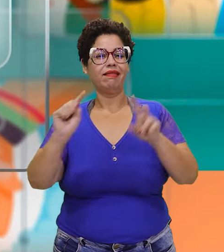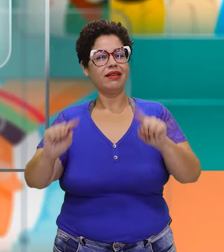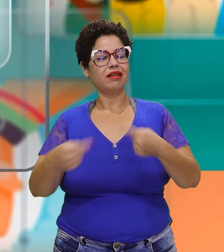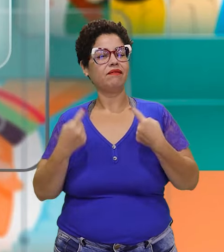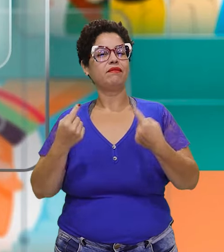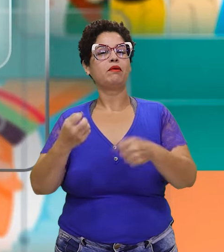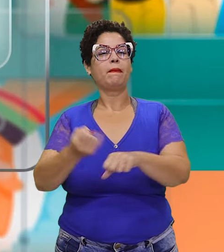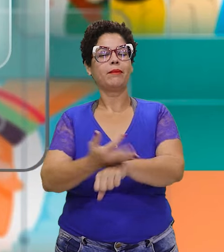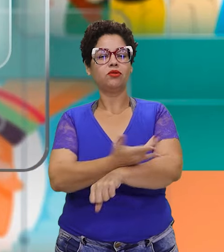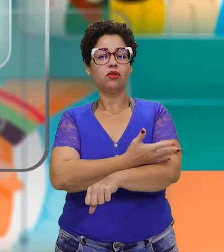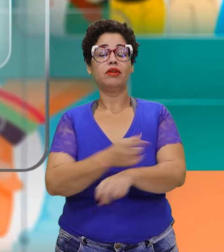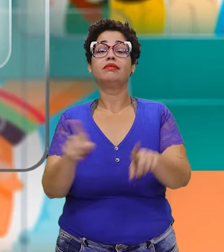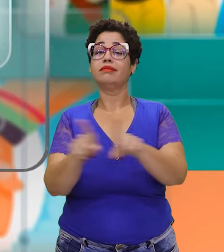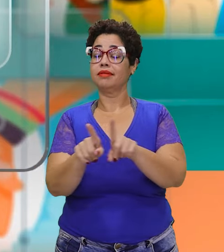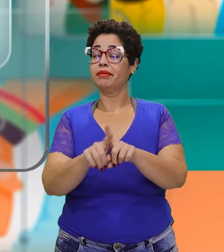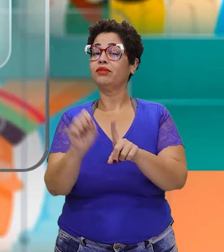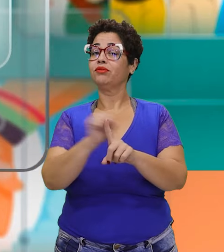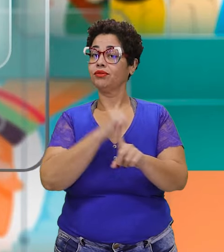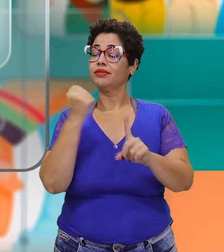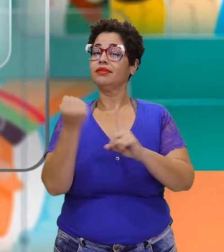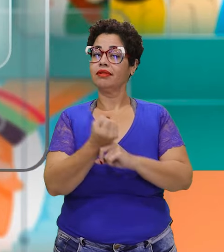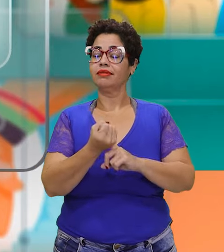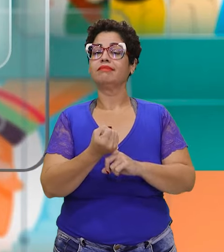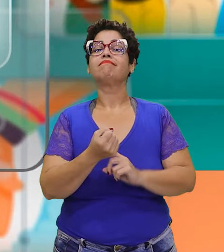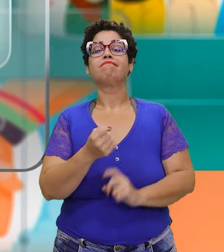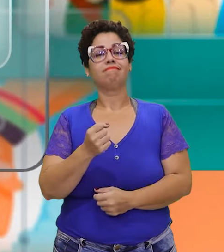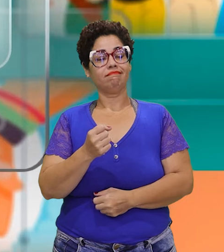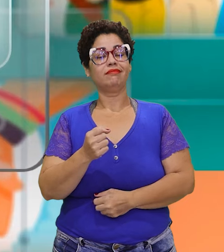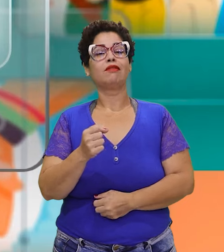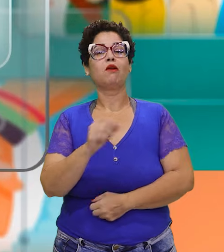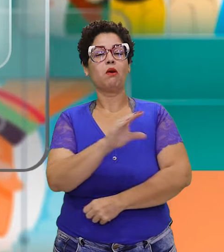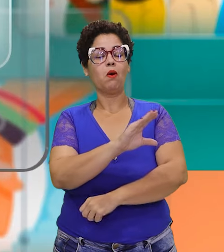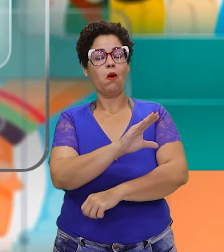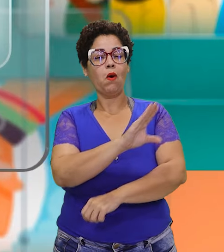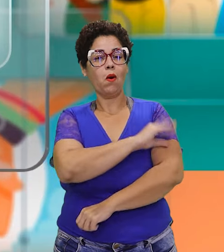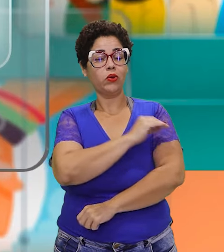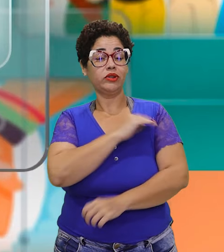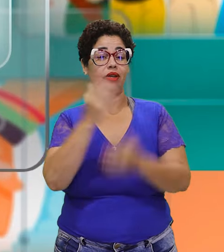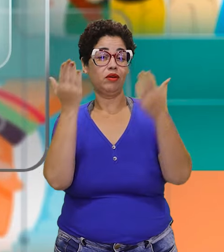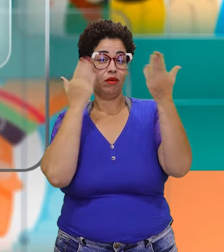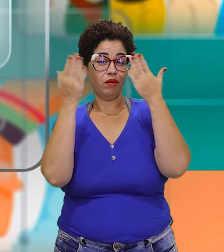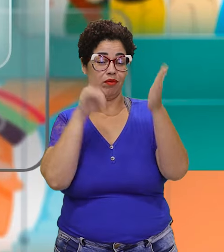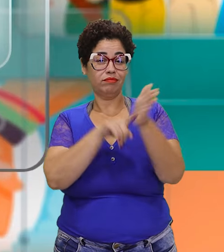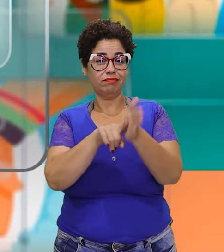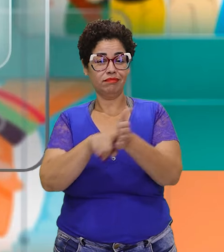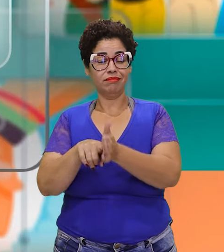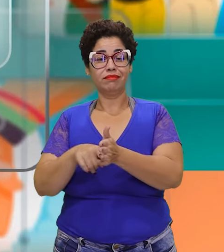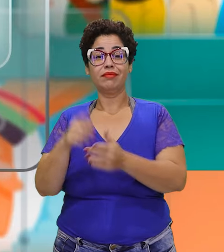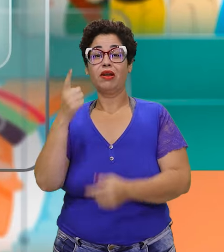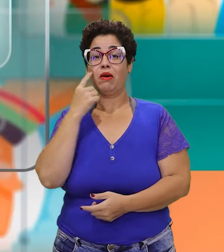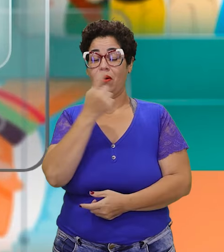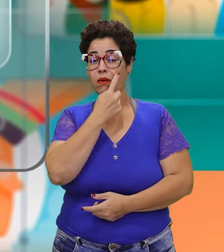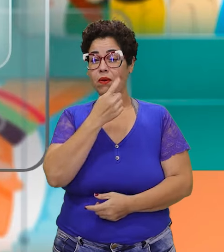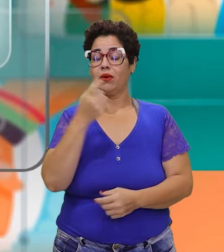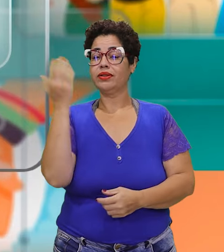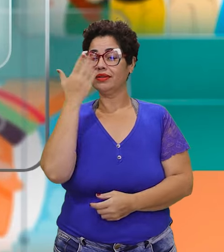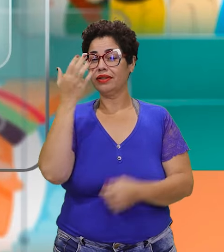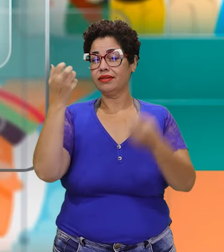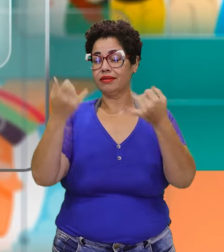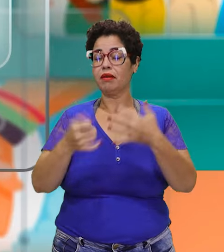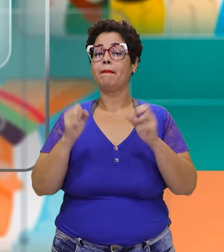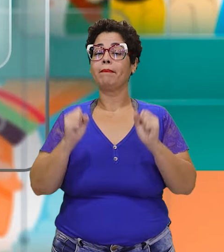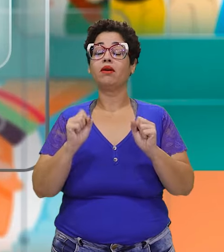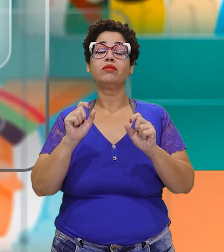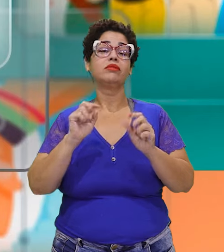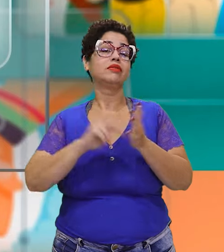desafios emocionais e também sociais. Segundo o conceito da oftalmologia, a cegueira pode ser definida como a